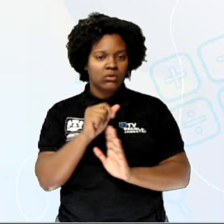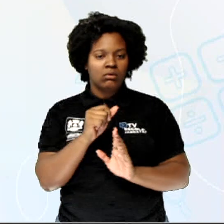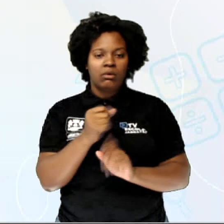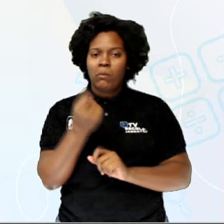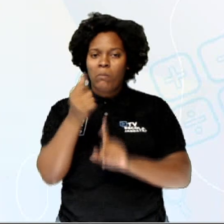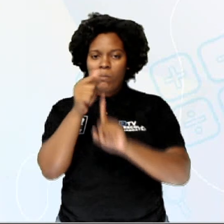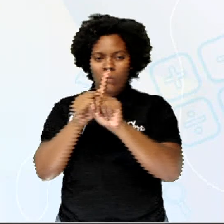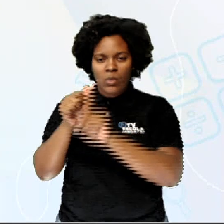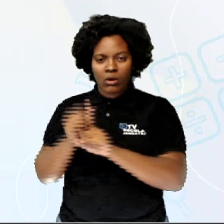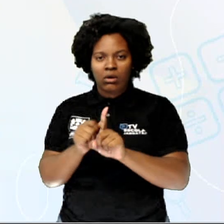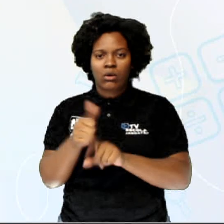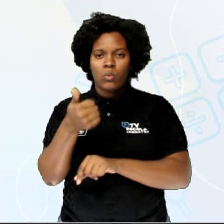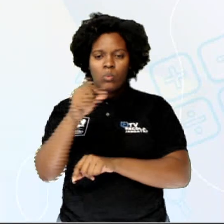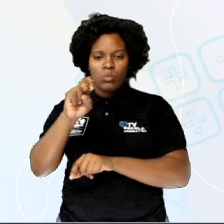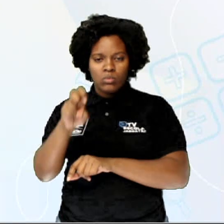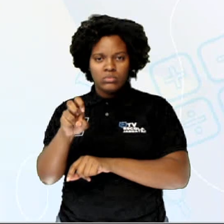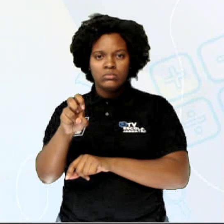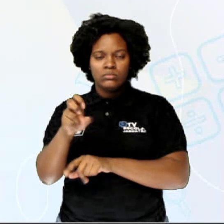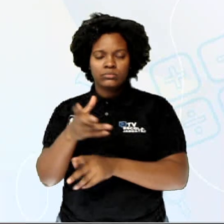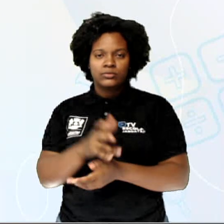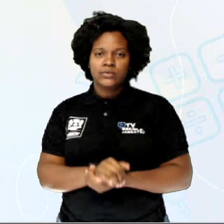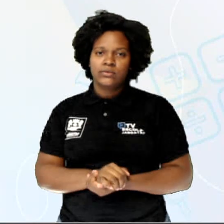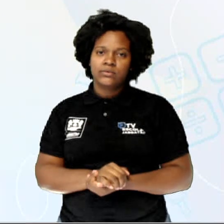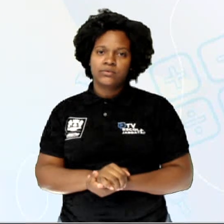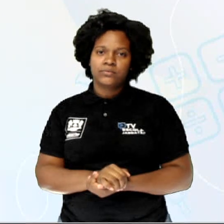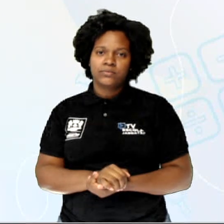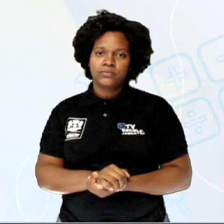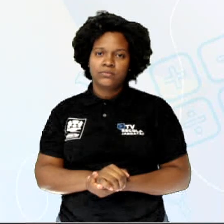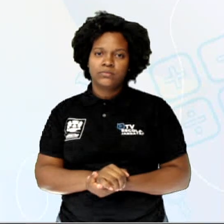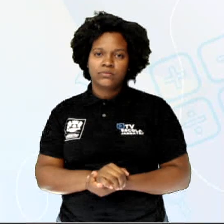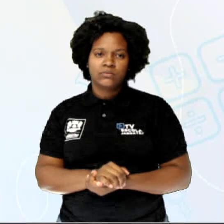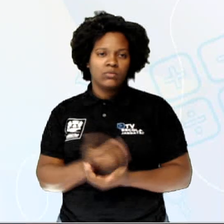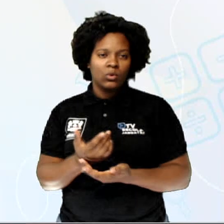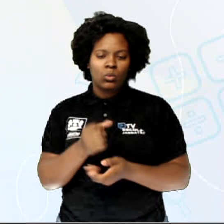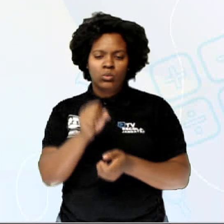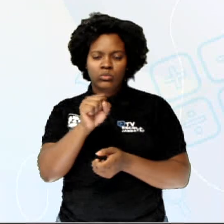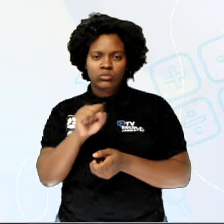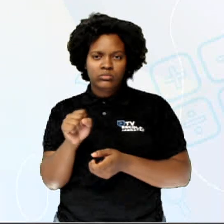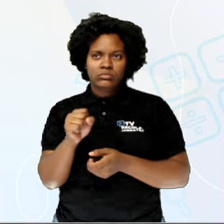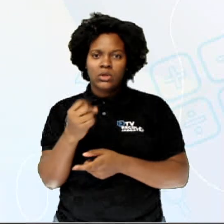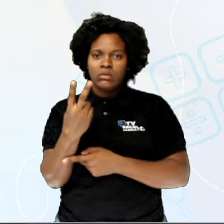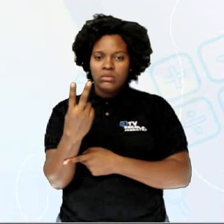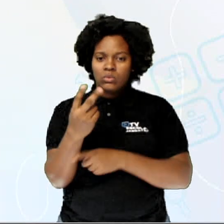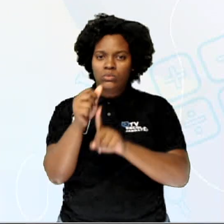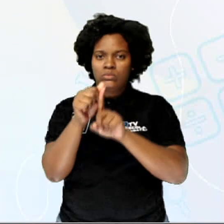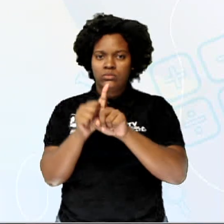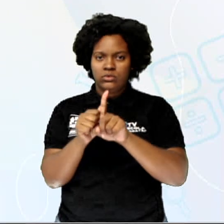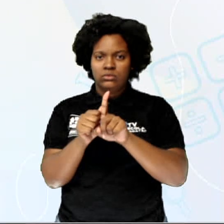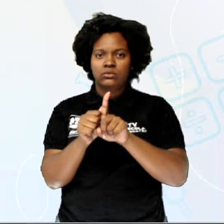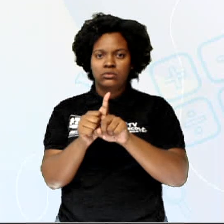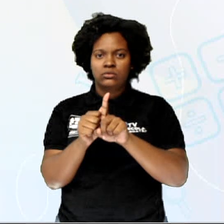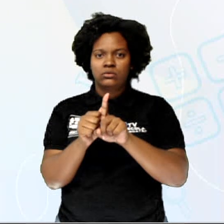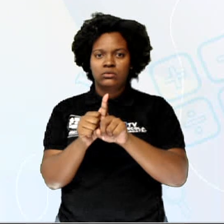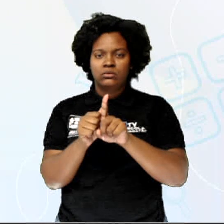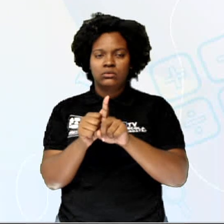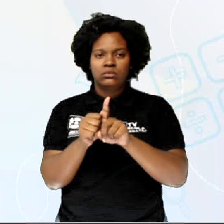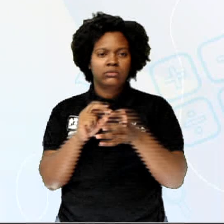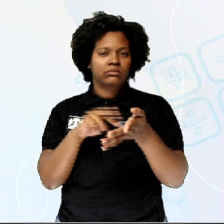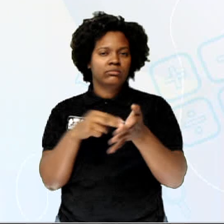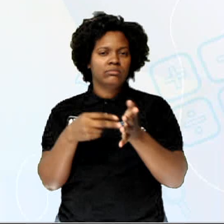esse produtor irá produzir quantas toneladas de frango? Então vamos lá, um ano tem 12 meses, tá? A gente vai trabalhar com meses, já que ele quer